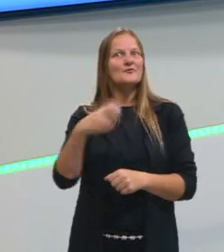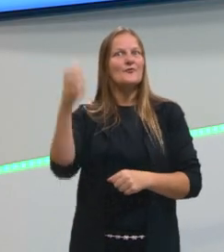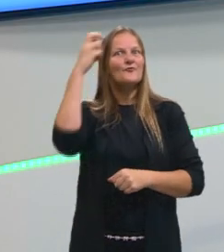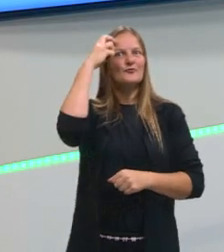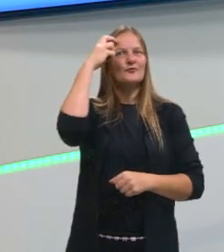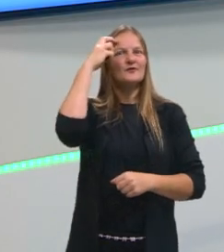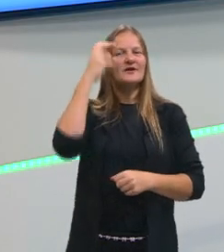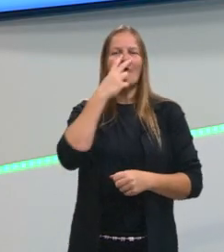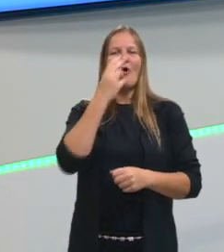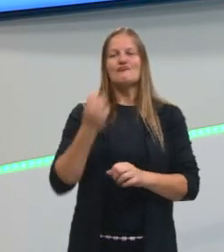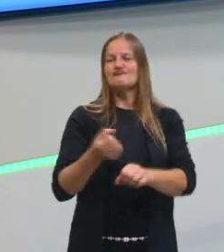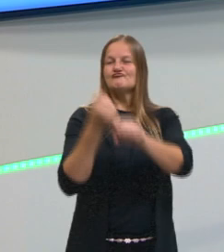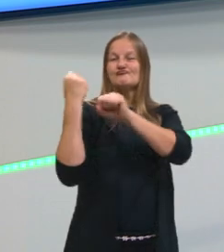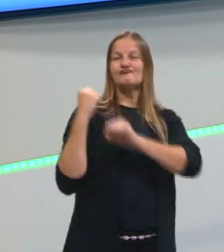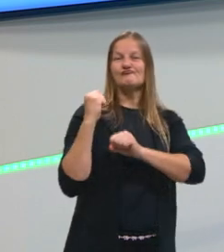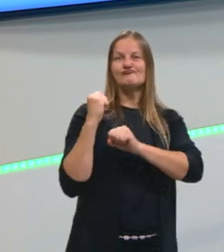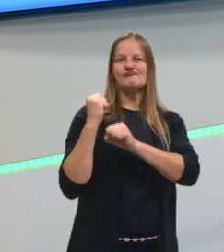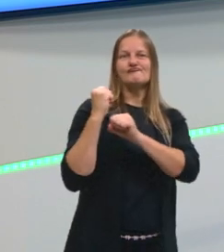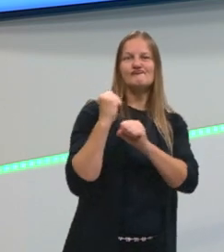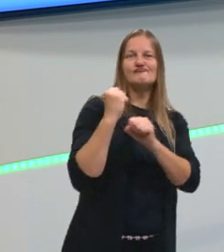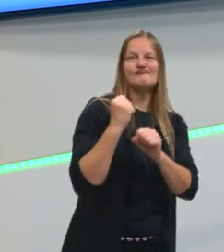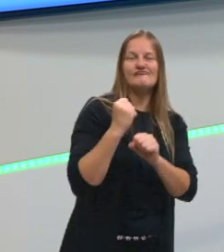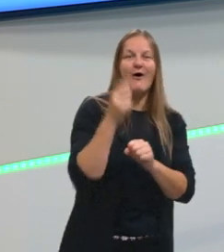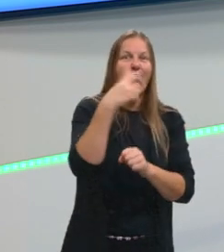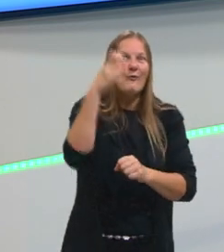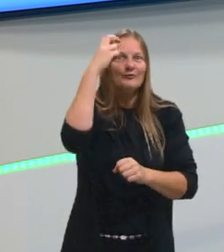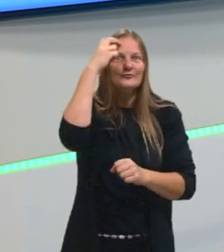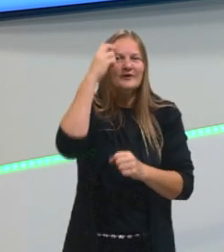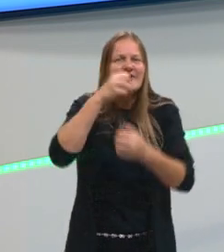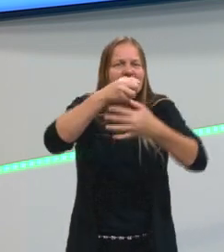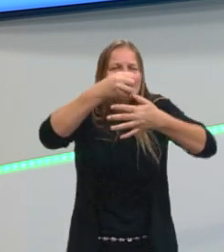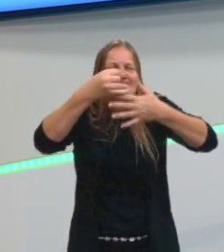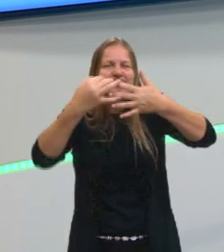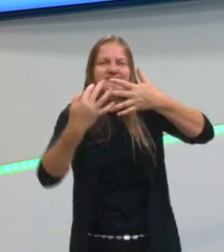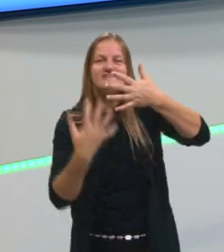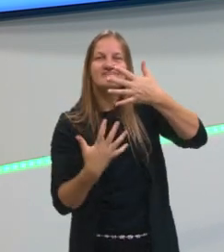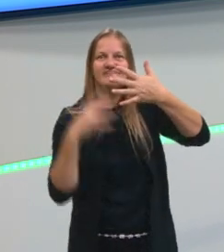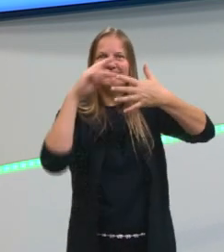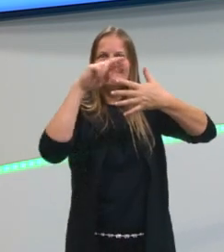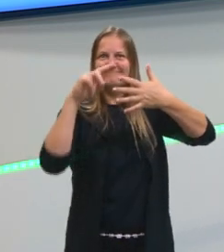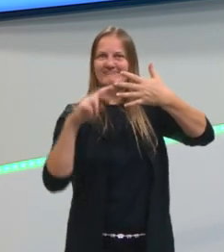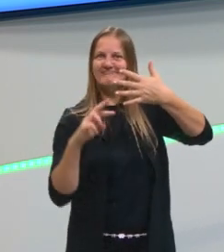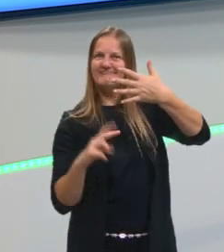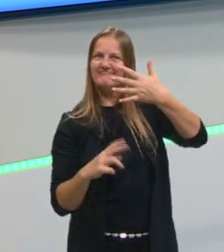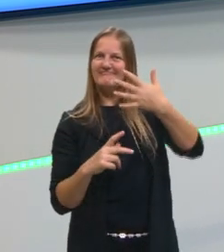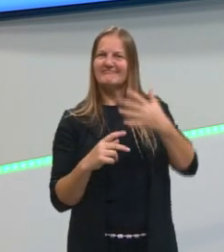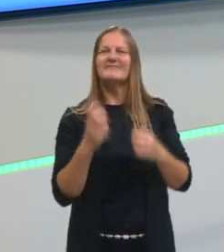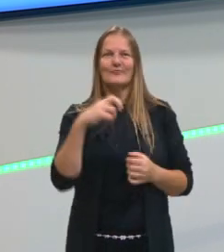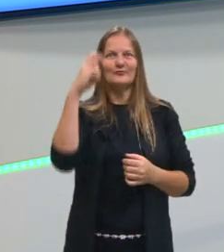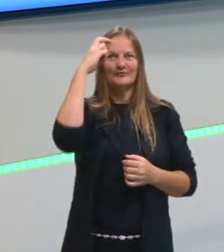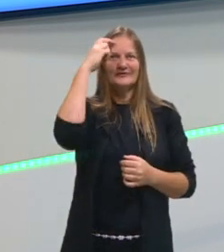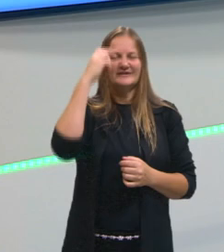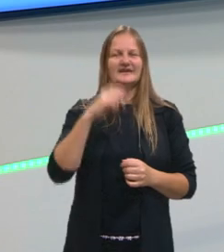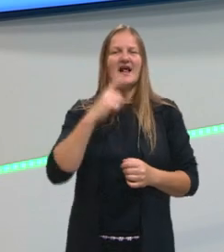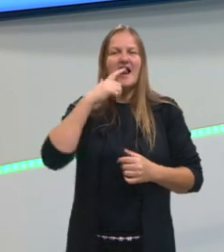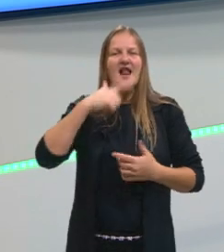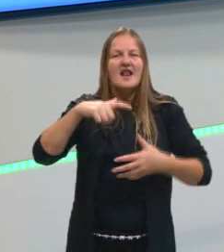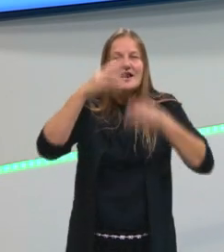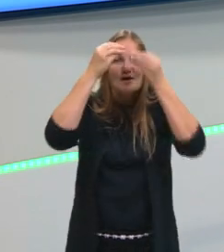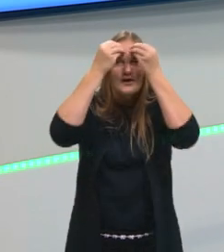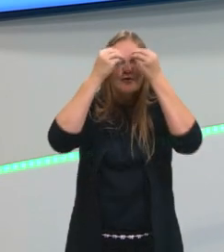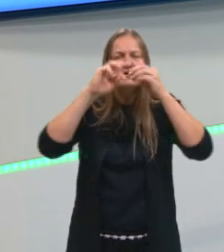que que a cultura é observar todos os aspectos que apresentam a linguagem